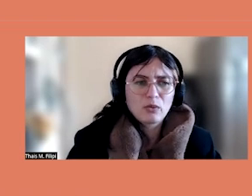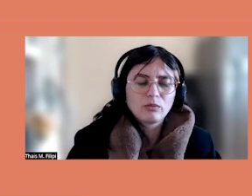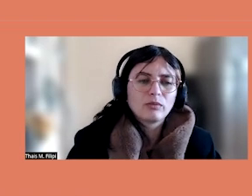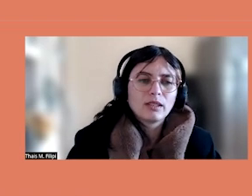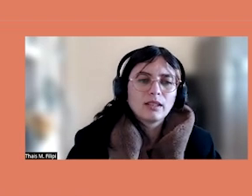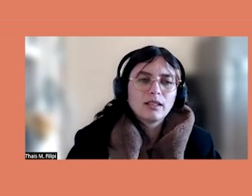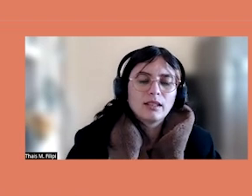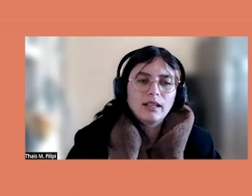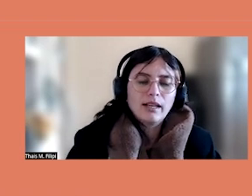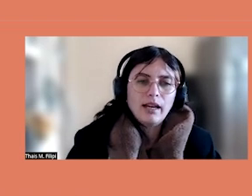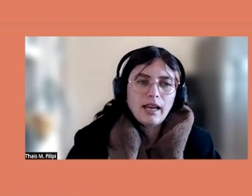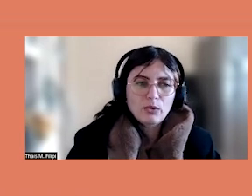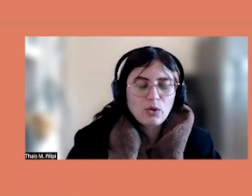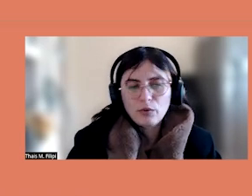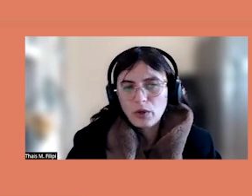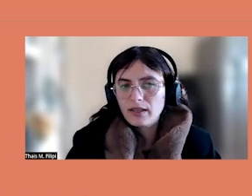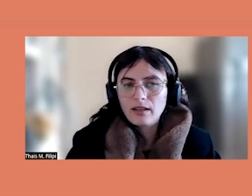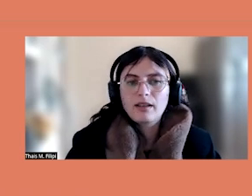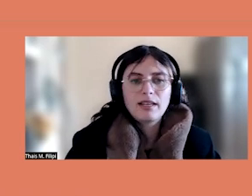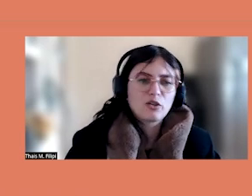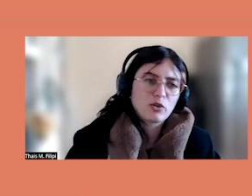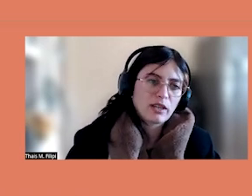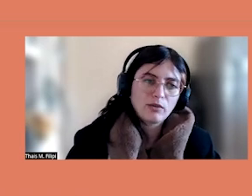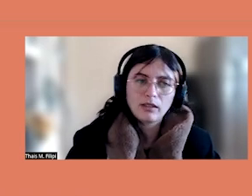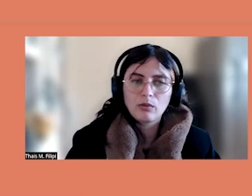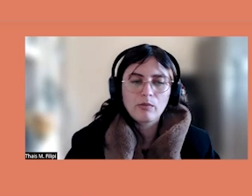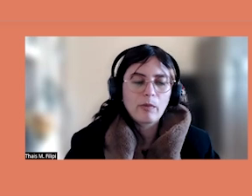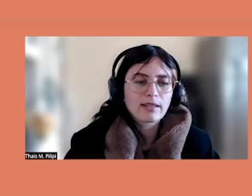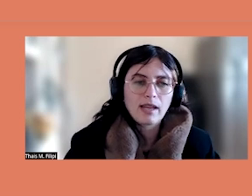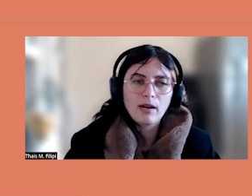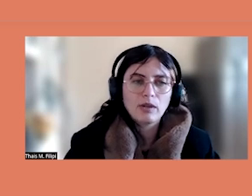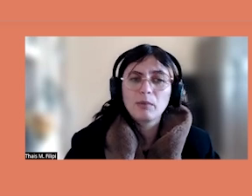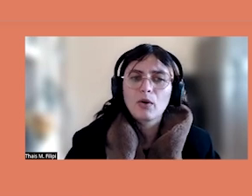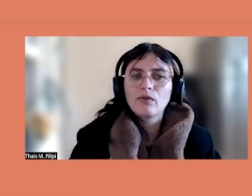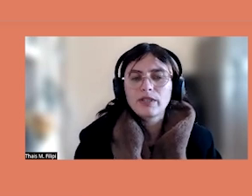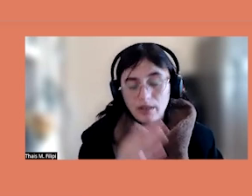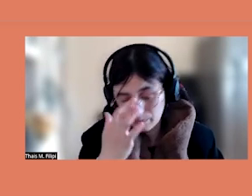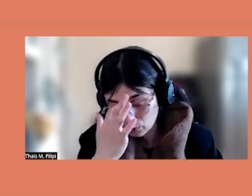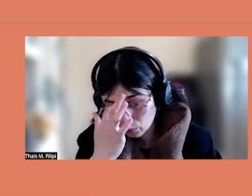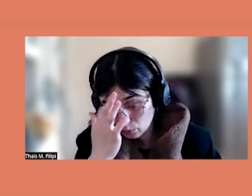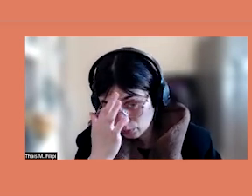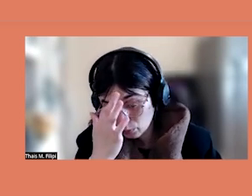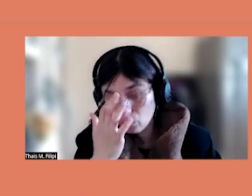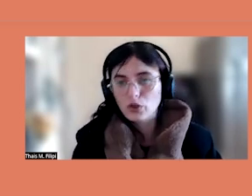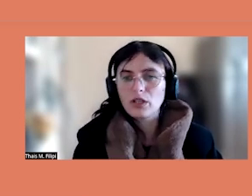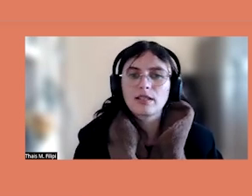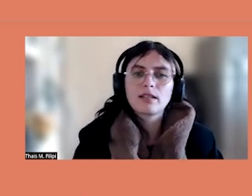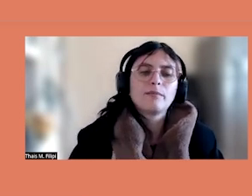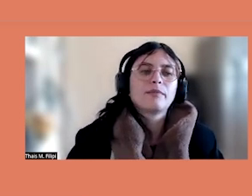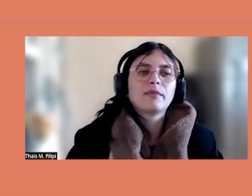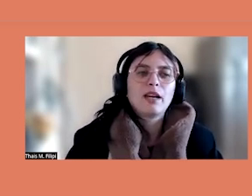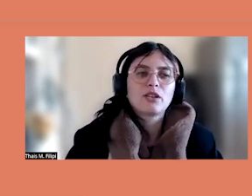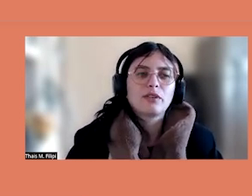abrir num software que lê esse tipo de arquivo, né? Então, o Excel, o LibreOffice, o Google